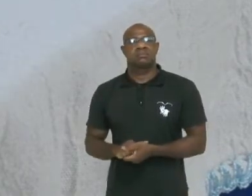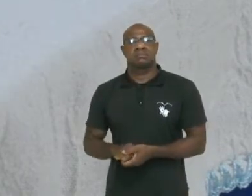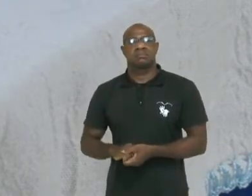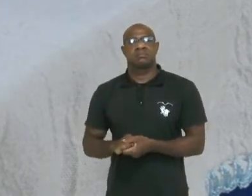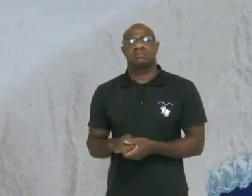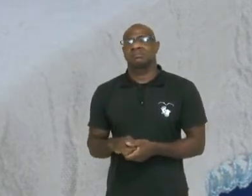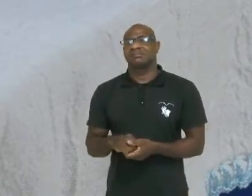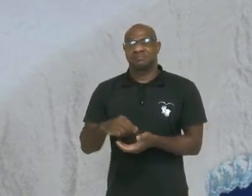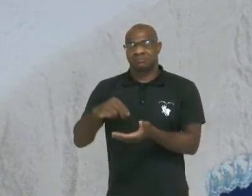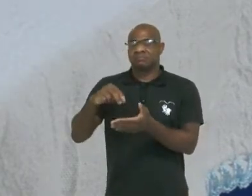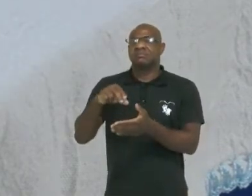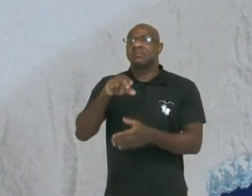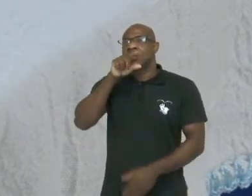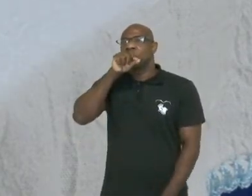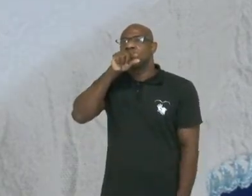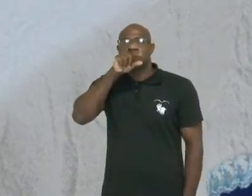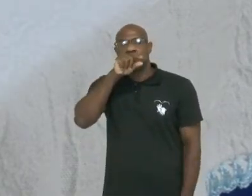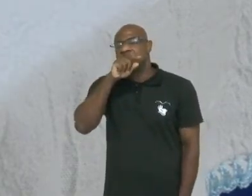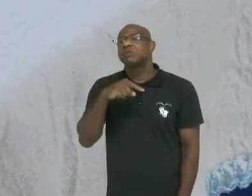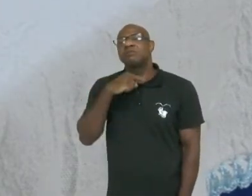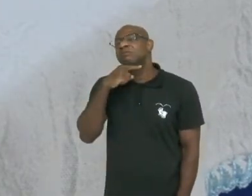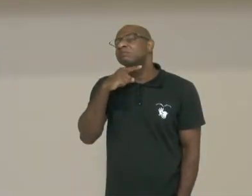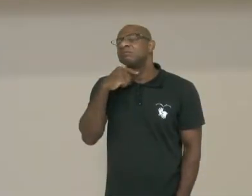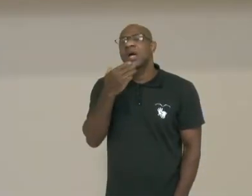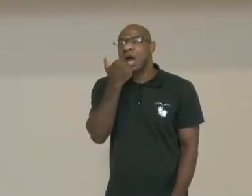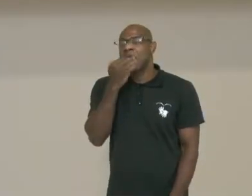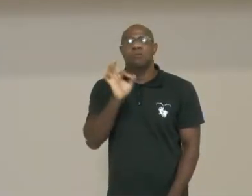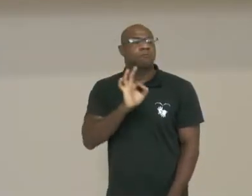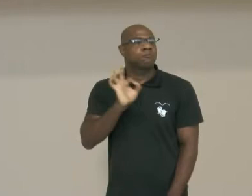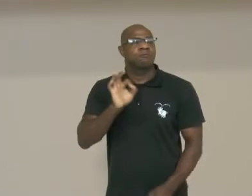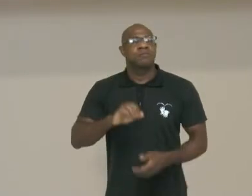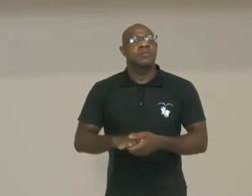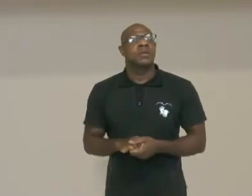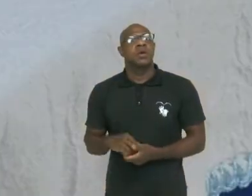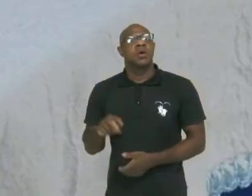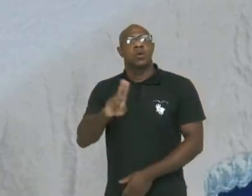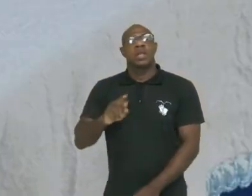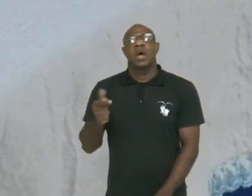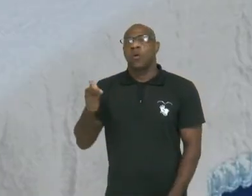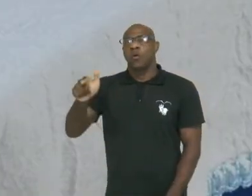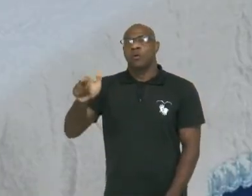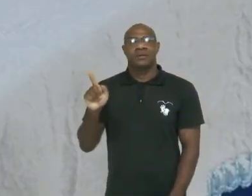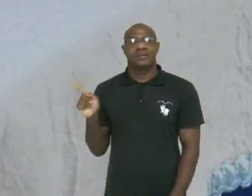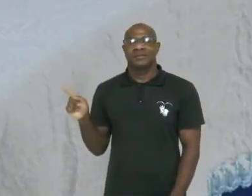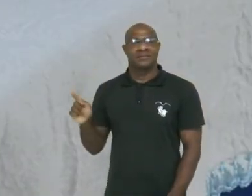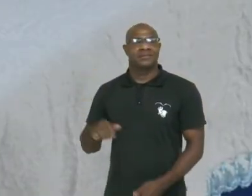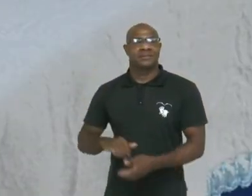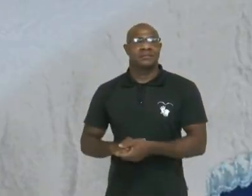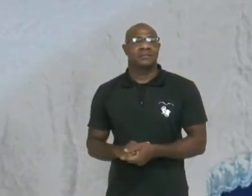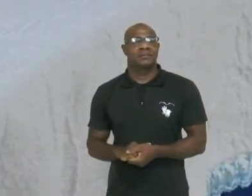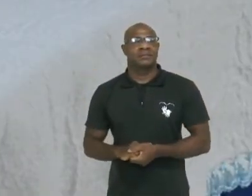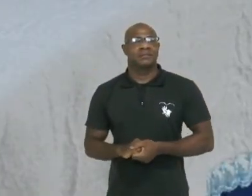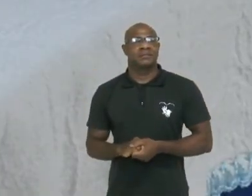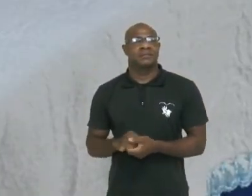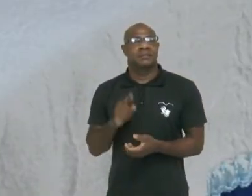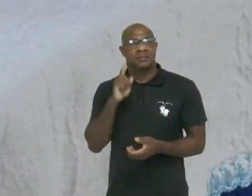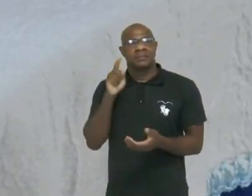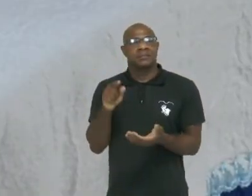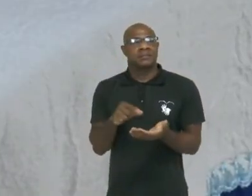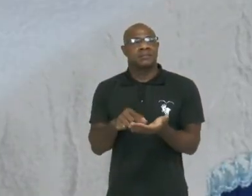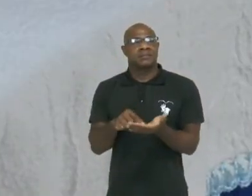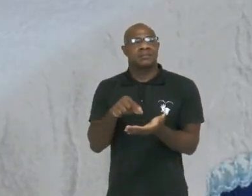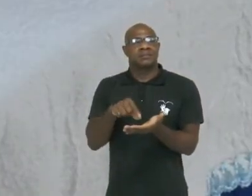esse bico não é adaptado para esse tipo de alimentação. Vamos usar esse outro aqui? Com muita dificuldade a